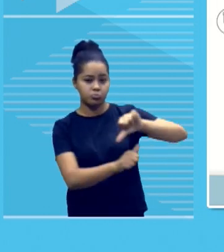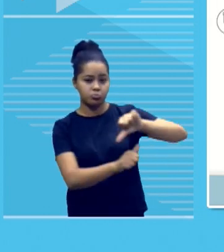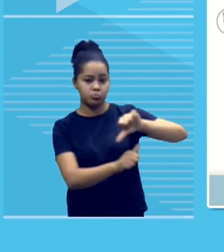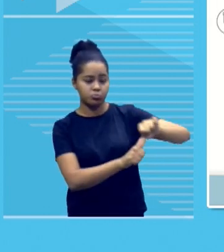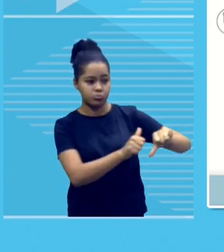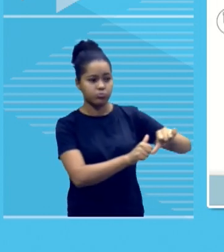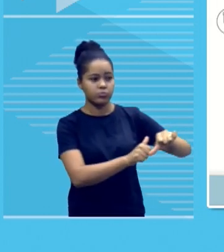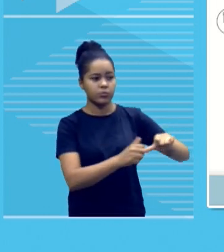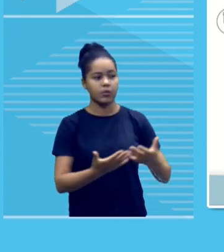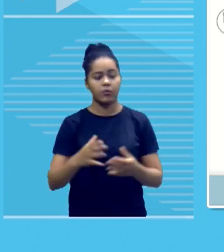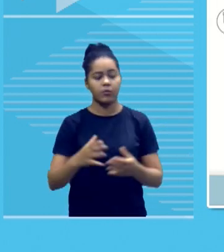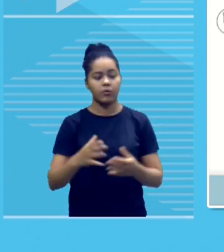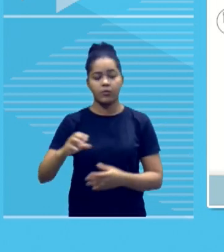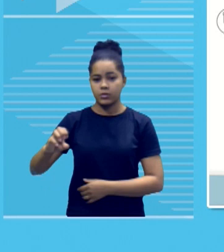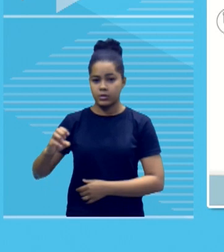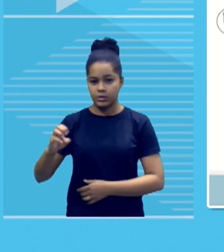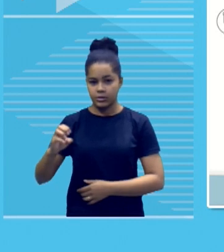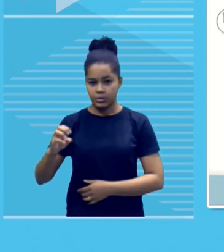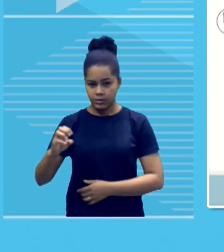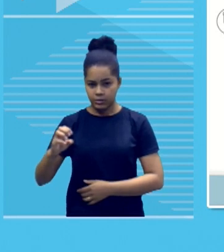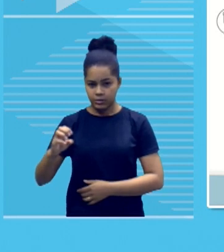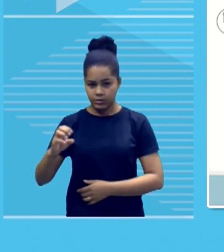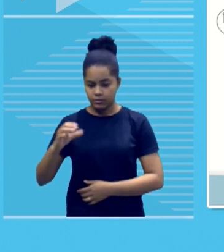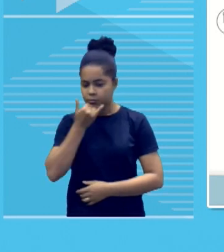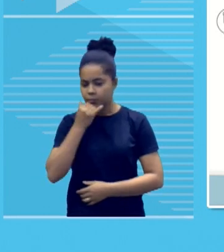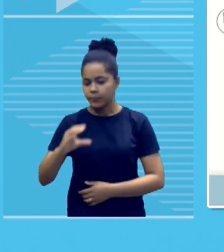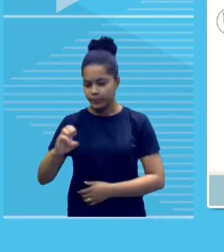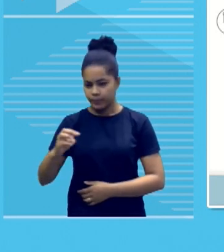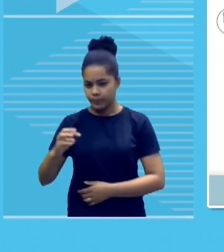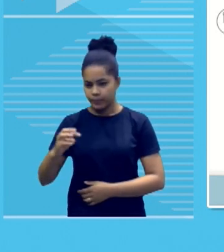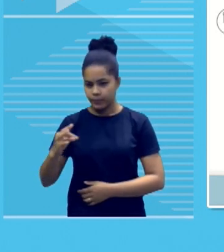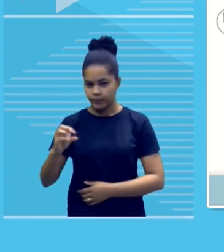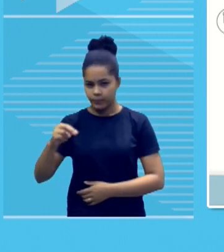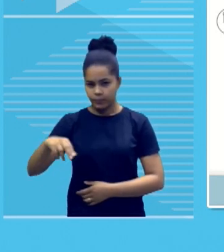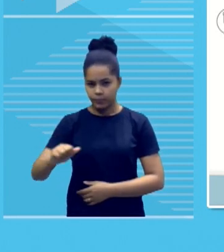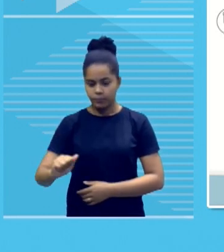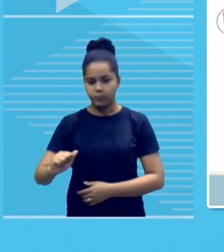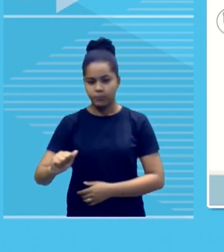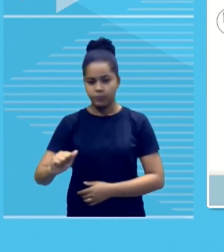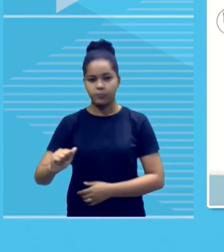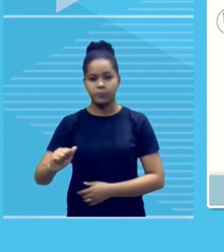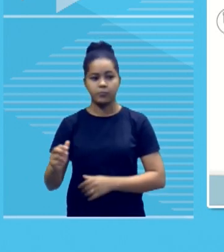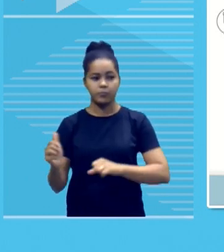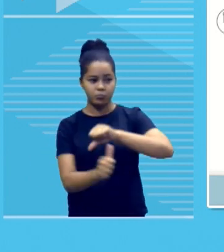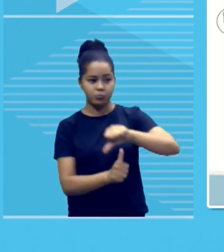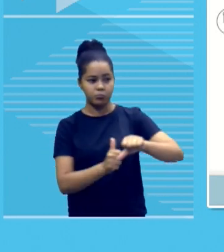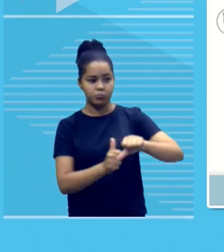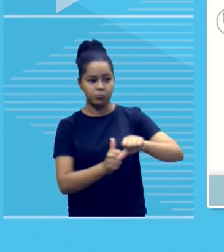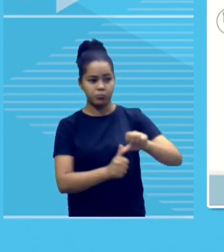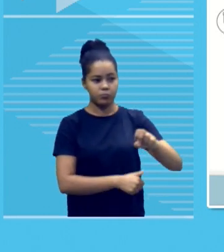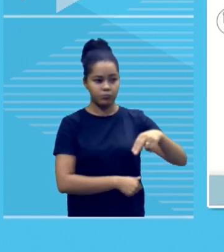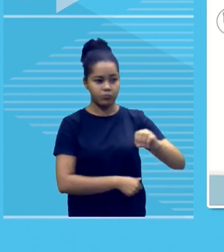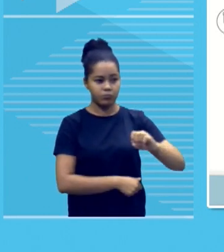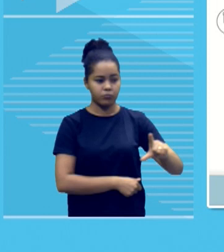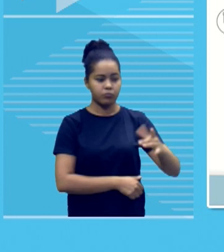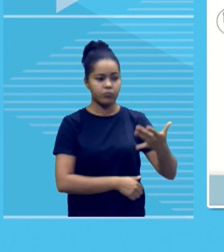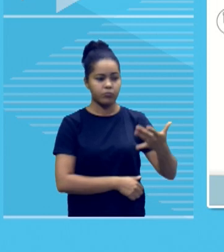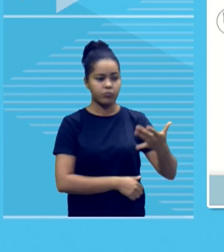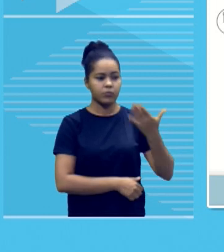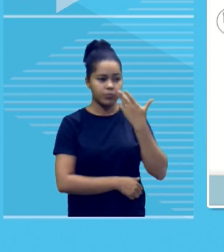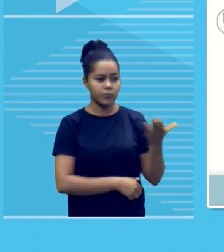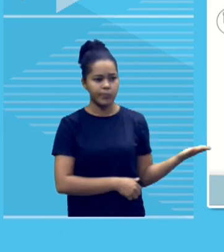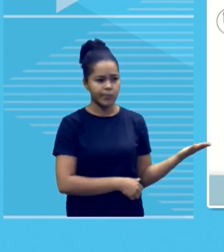se transformando em enol enol se transformando em cetona por conta do equilíbrio Então se tem equilíbrio em